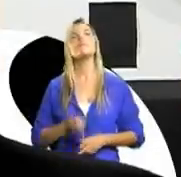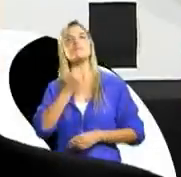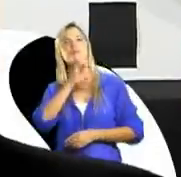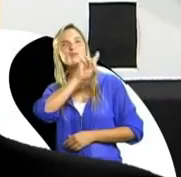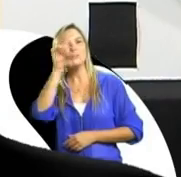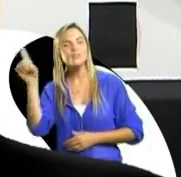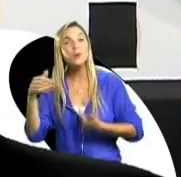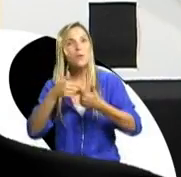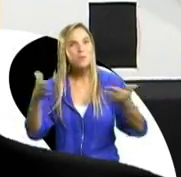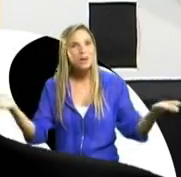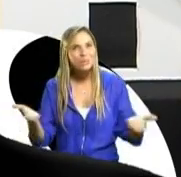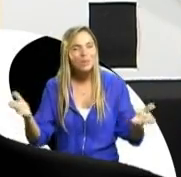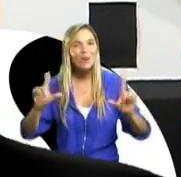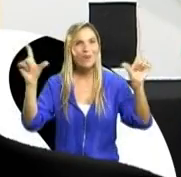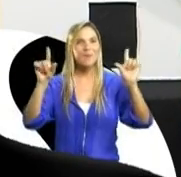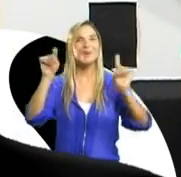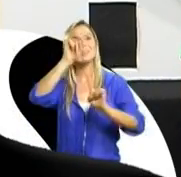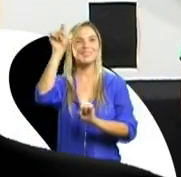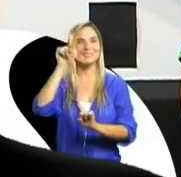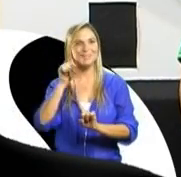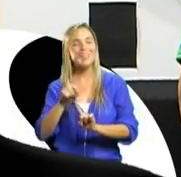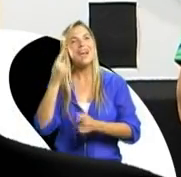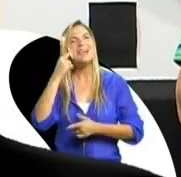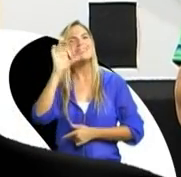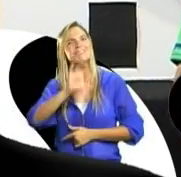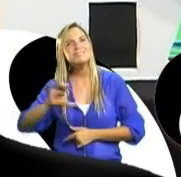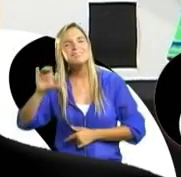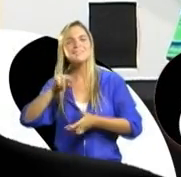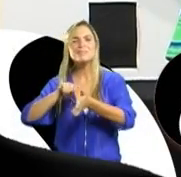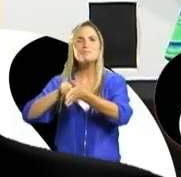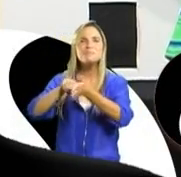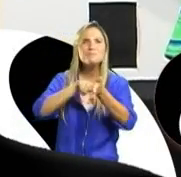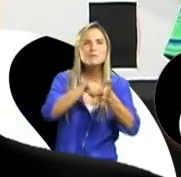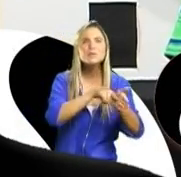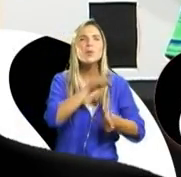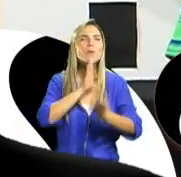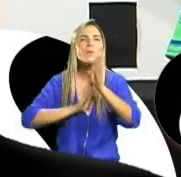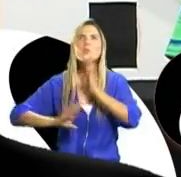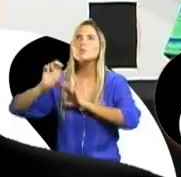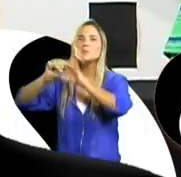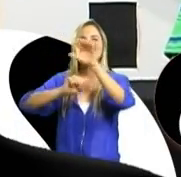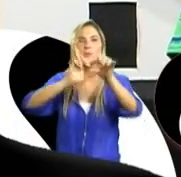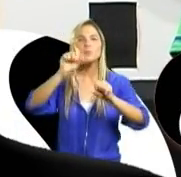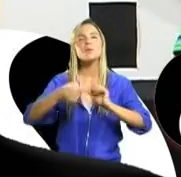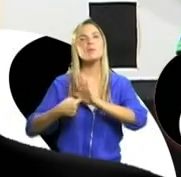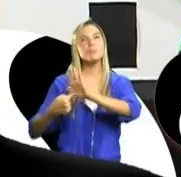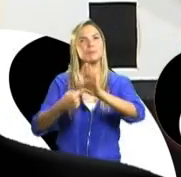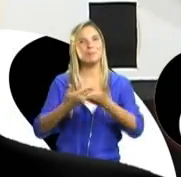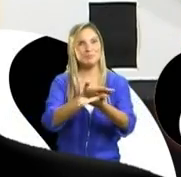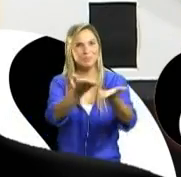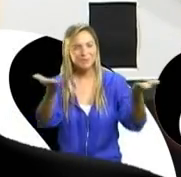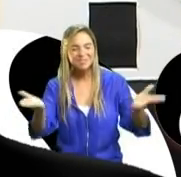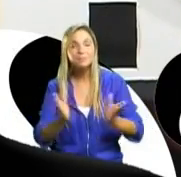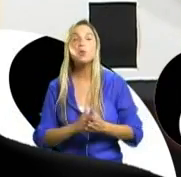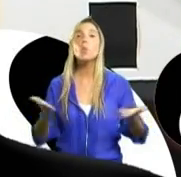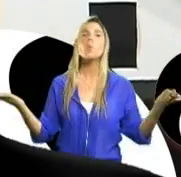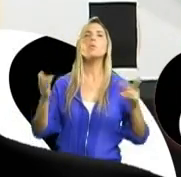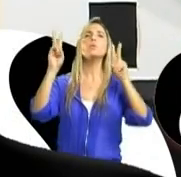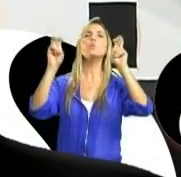Bom dia, começa agora o Questões, a ciência e o conhecimento de nossa região mais perto de você. Hoje vamos falar sobre